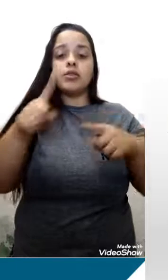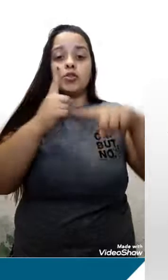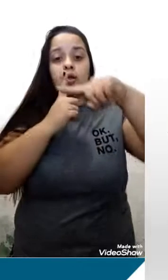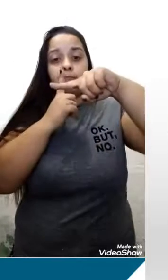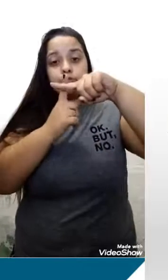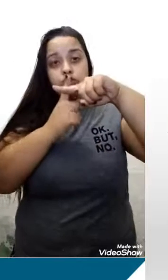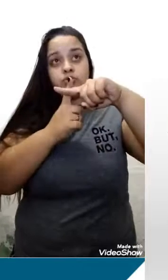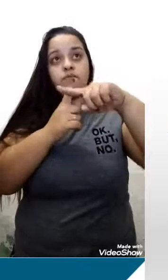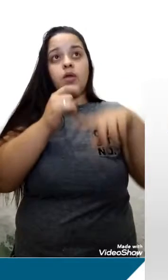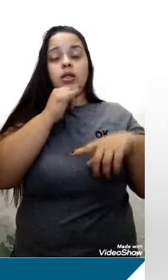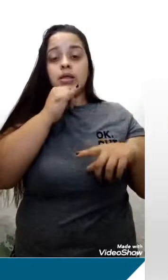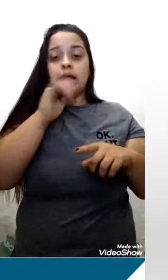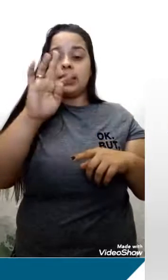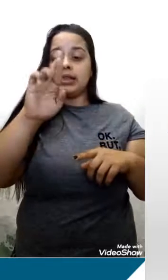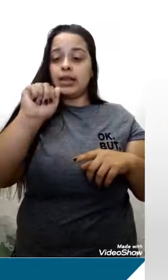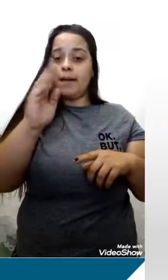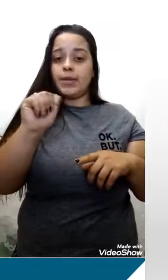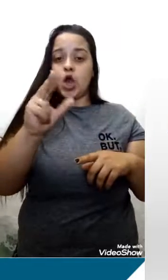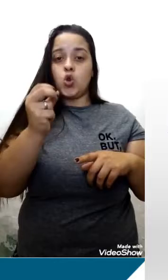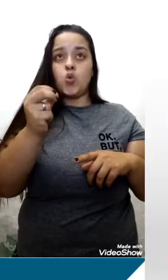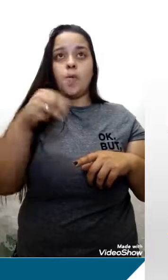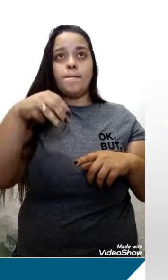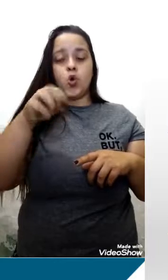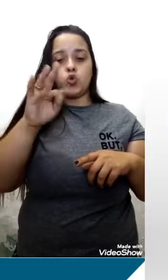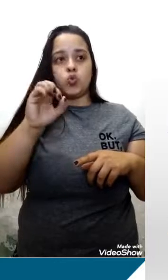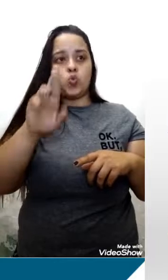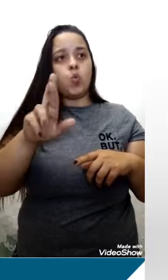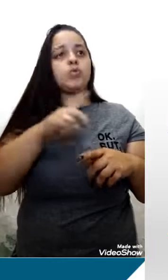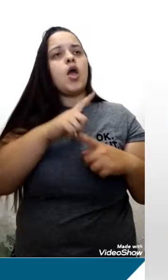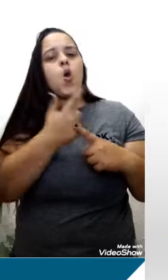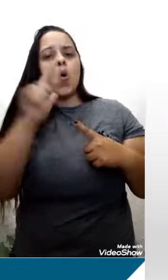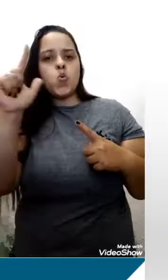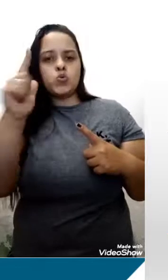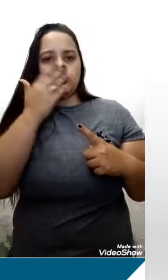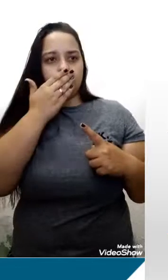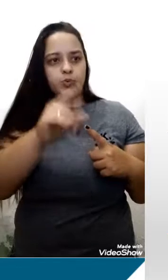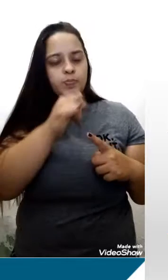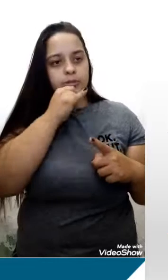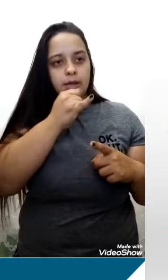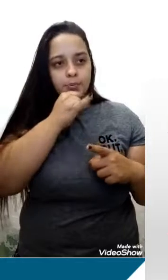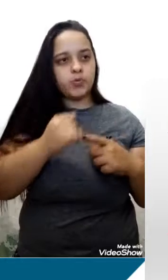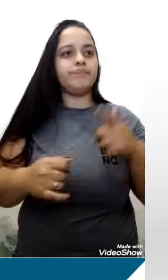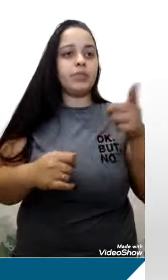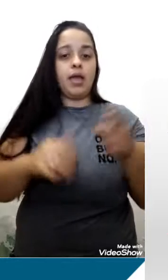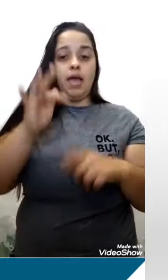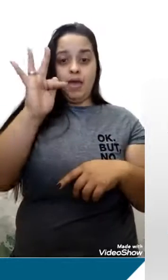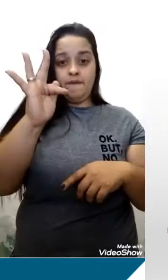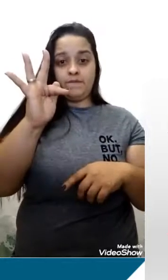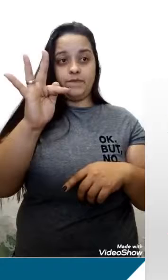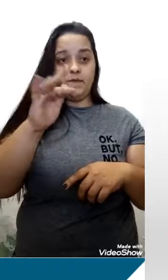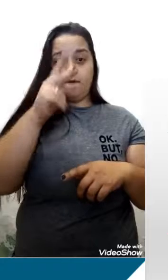trabalho positivo, que nós chamamos de trabalho motor. Um outro caso particular é quando